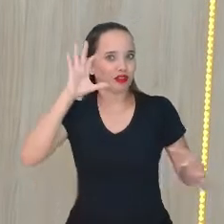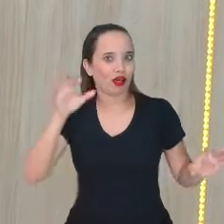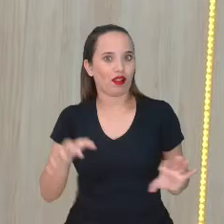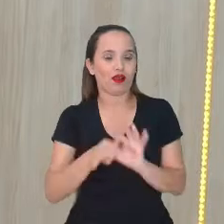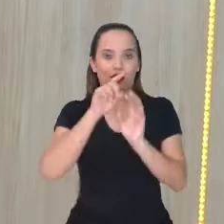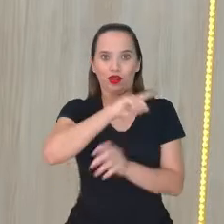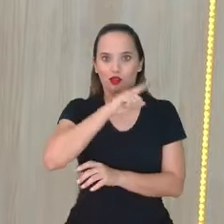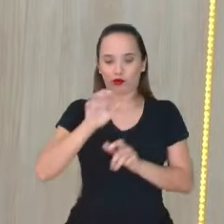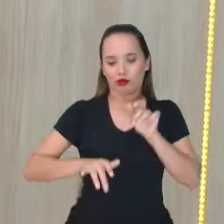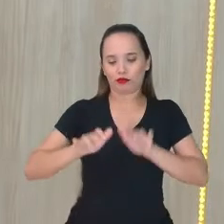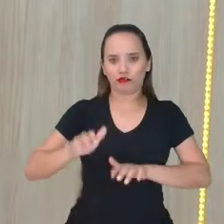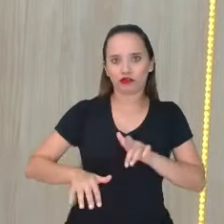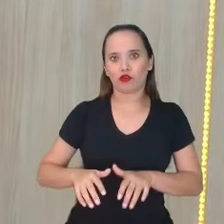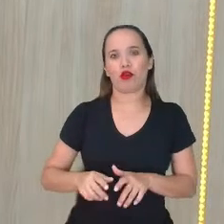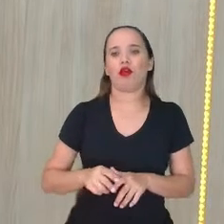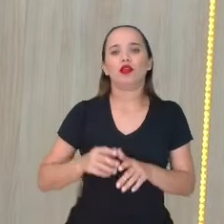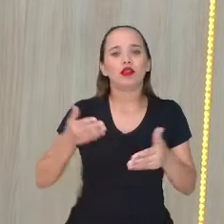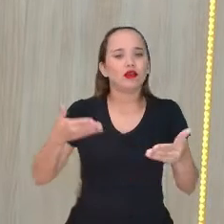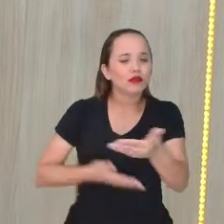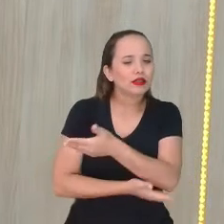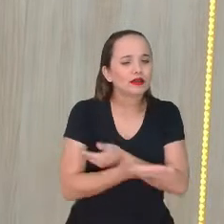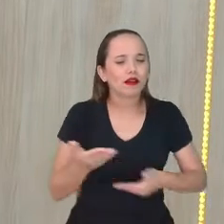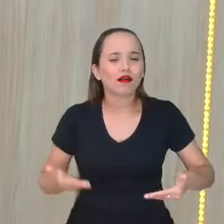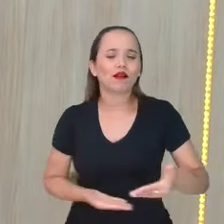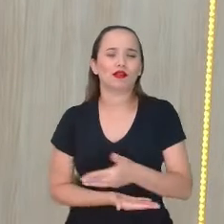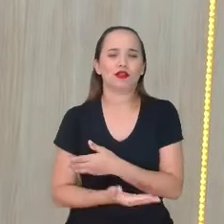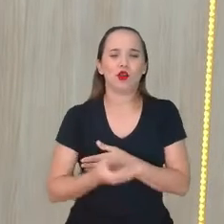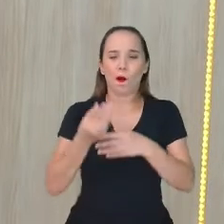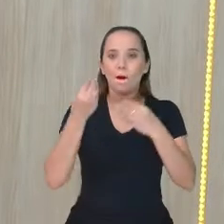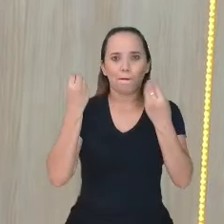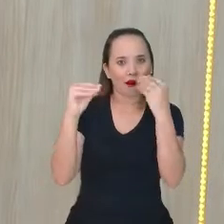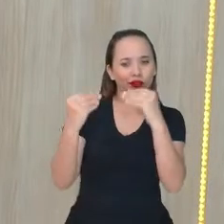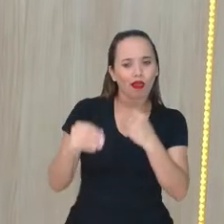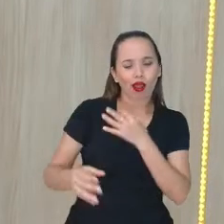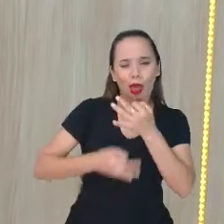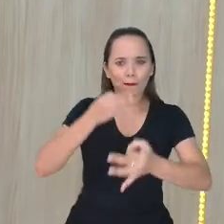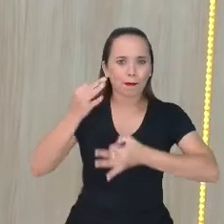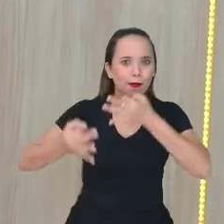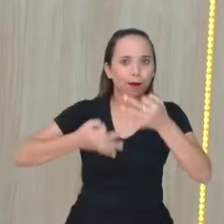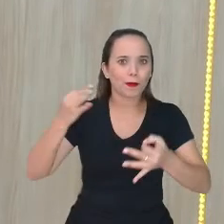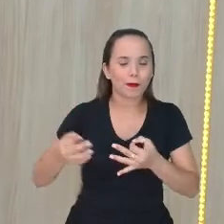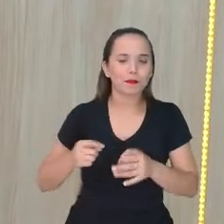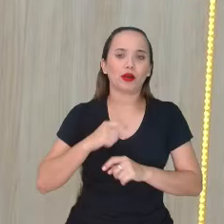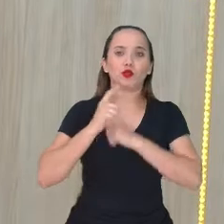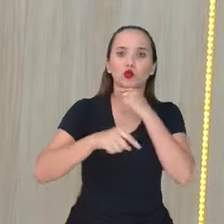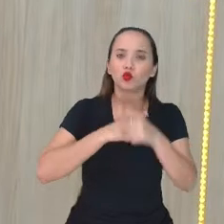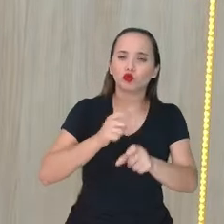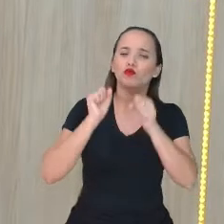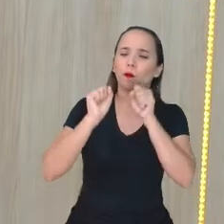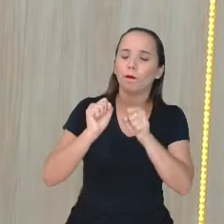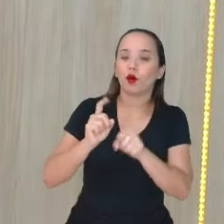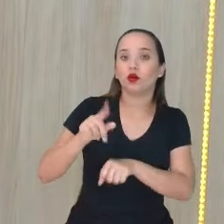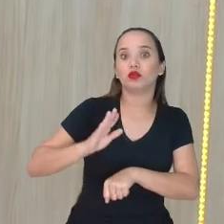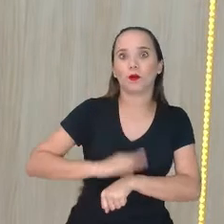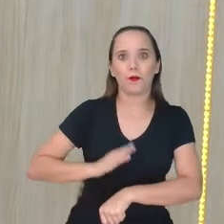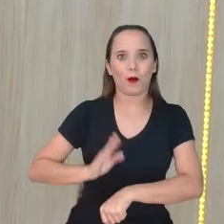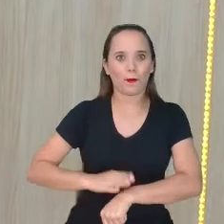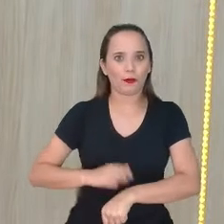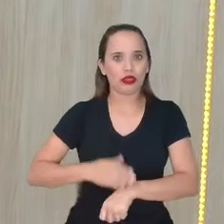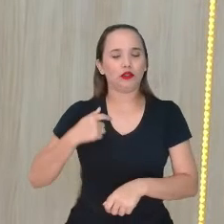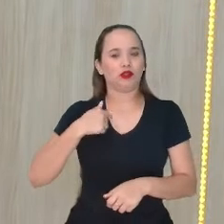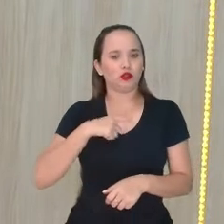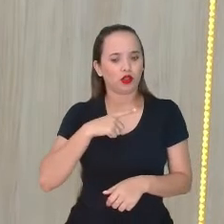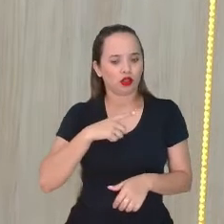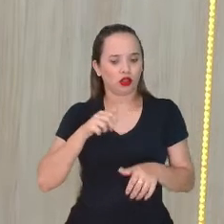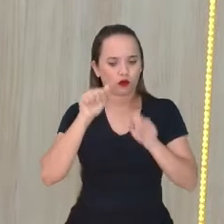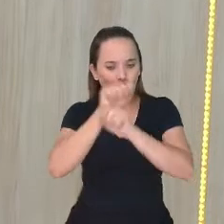chat. Interajam, deixem os comentários, né? Tirem suas dúvidas, porque o momento é esse, né? Da gente compartilhar,